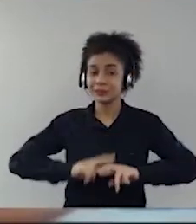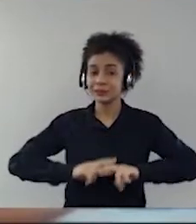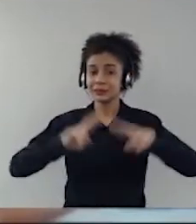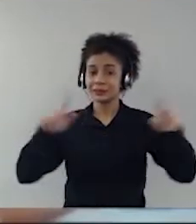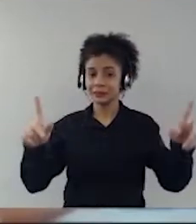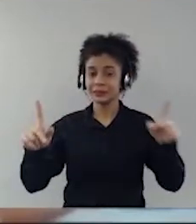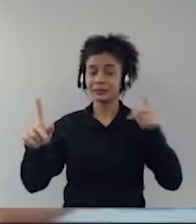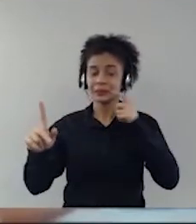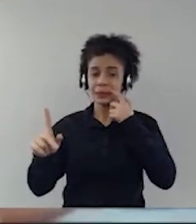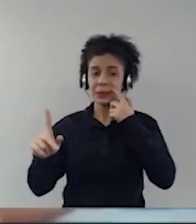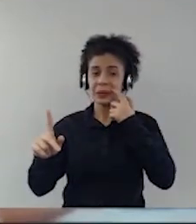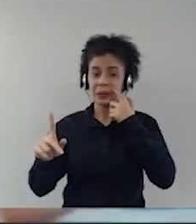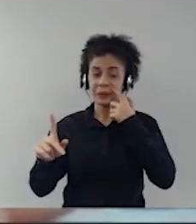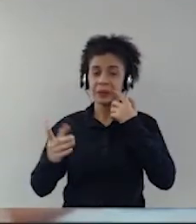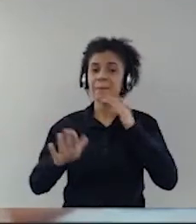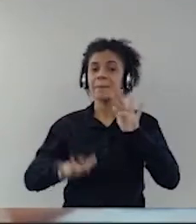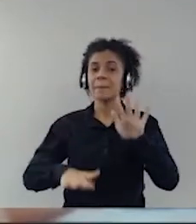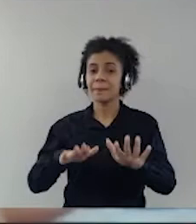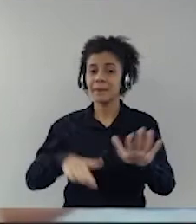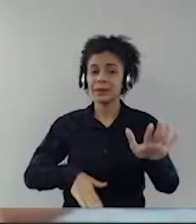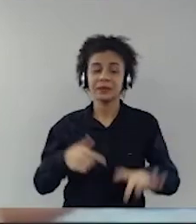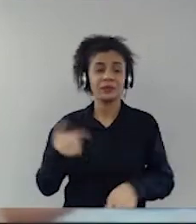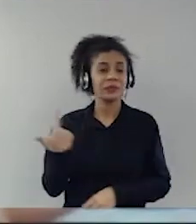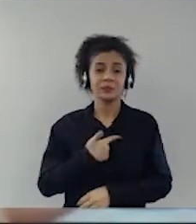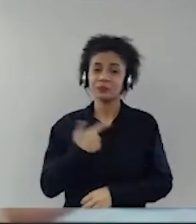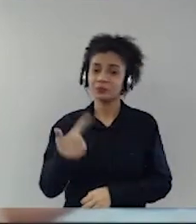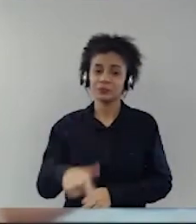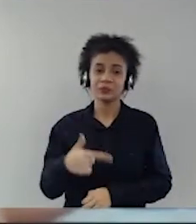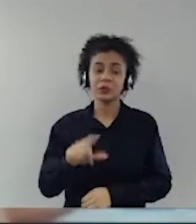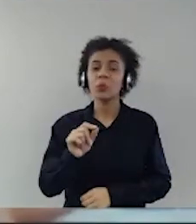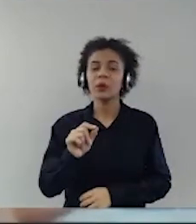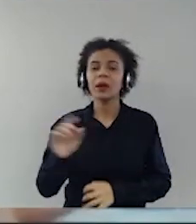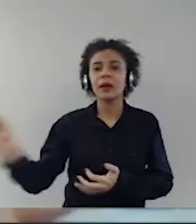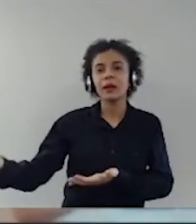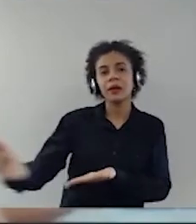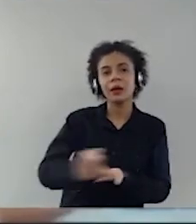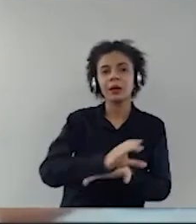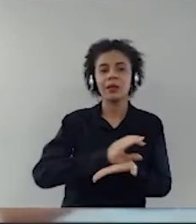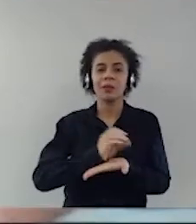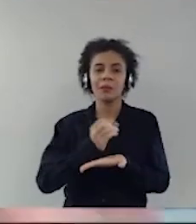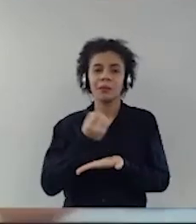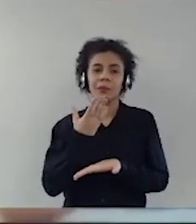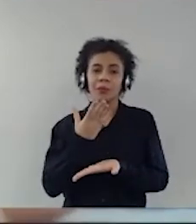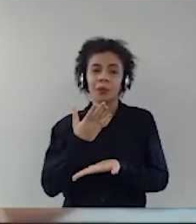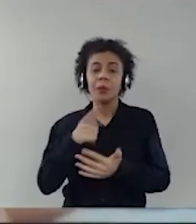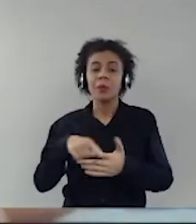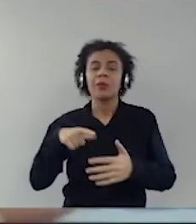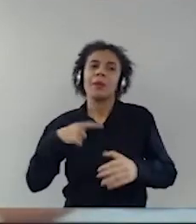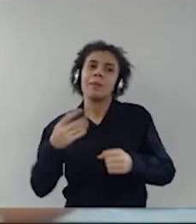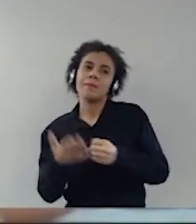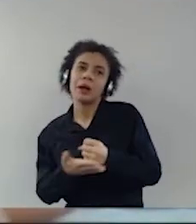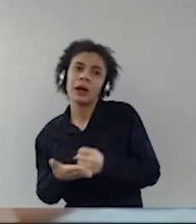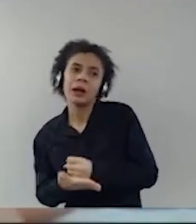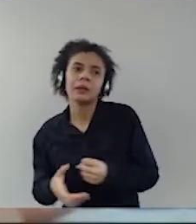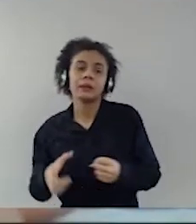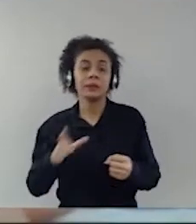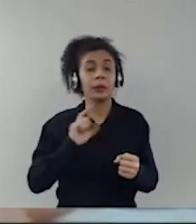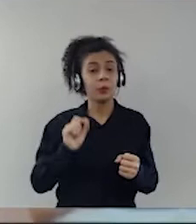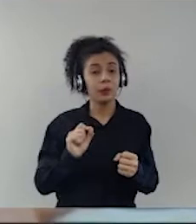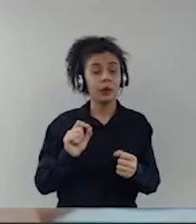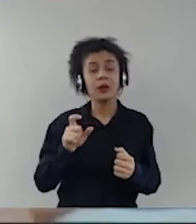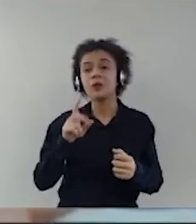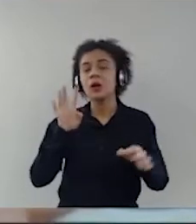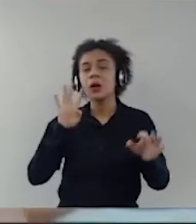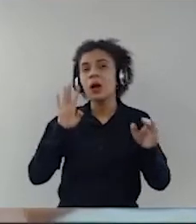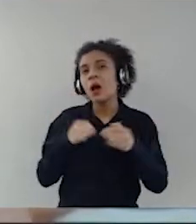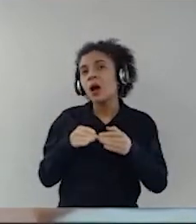excepcional. E muitas vezes nós não temos ali um respaldo legal, a gente tem um princípio, a gente tem